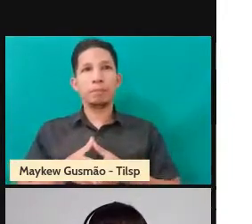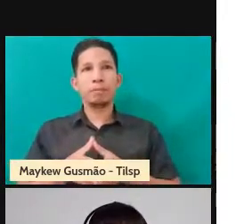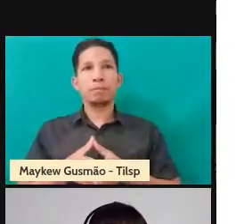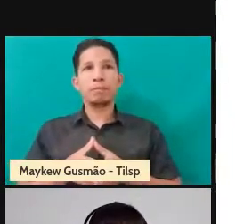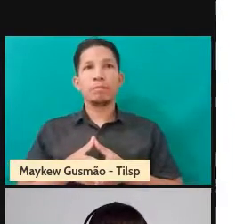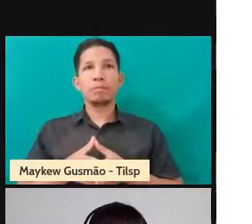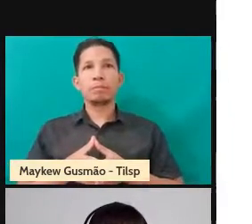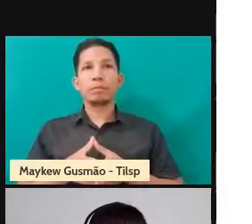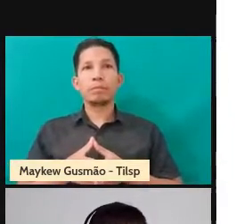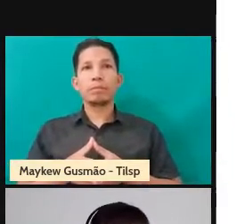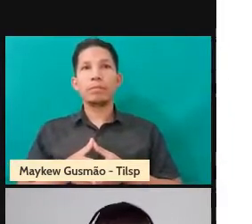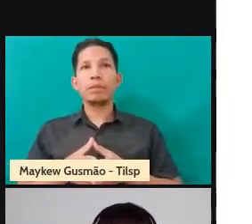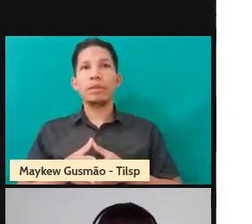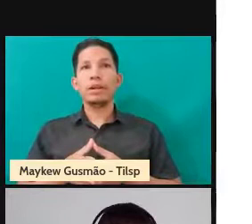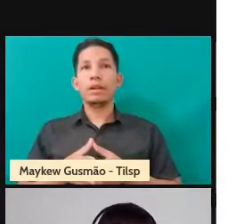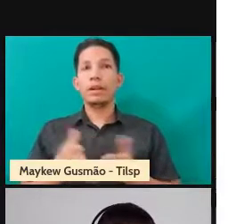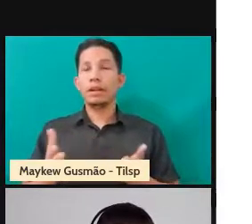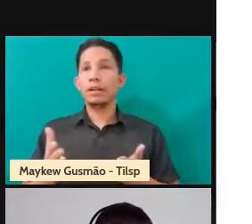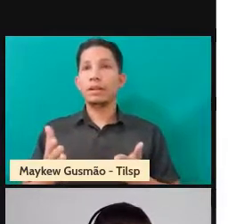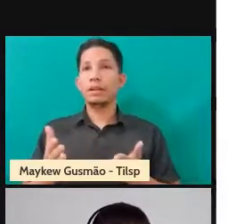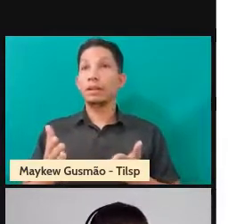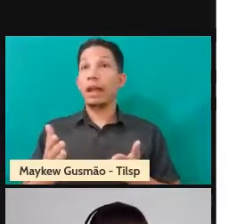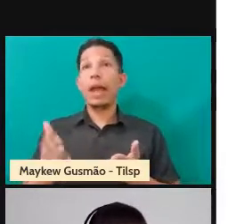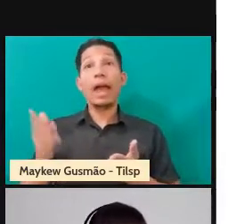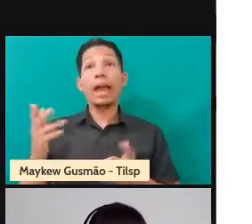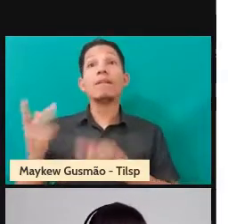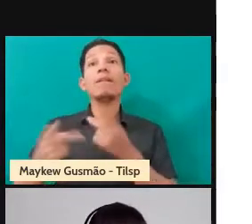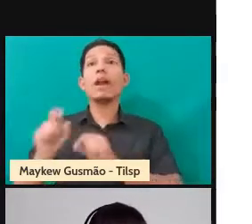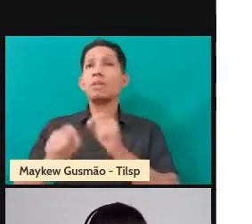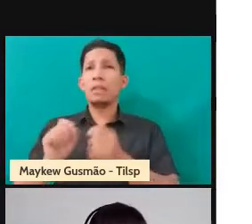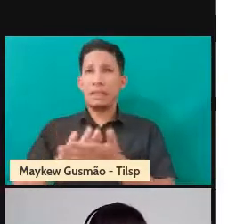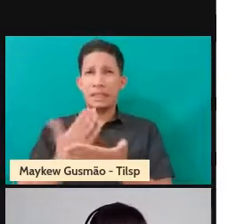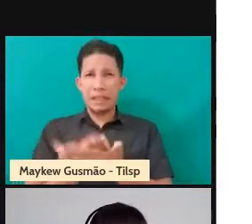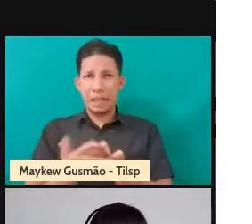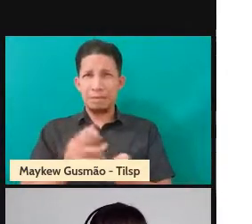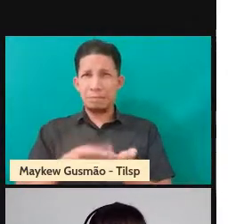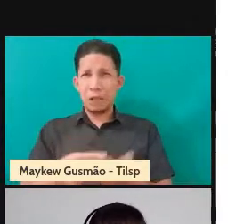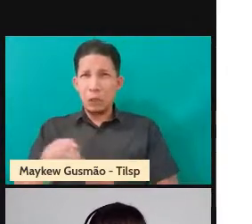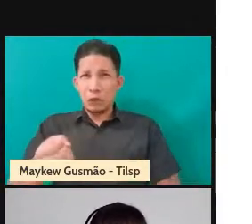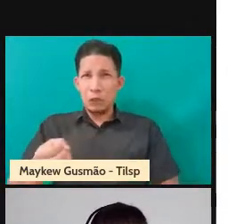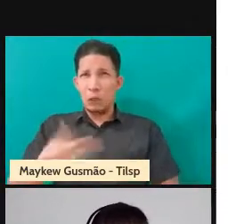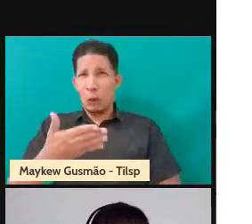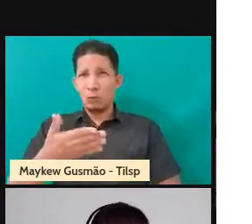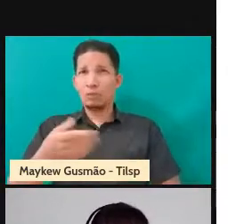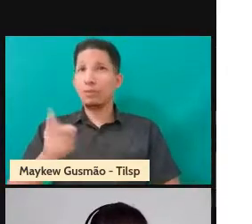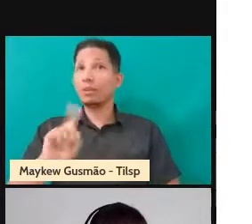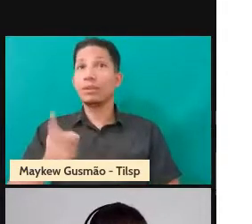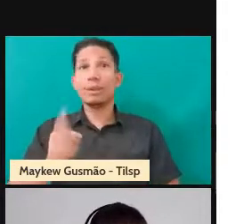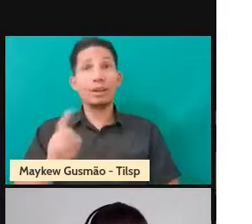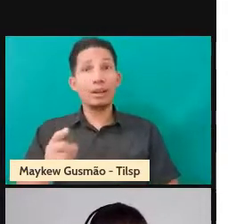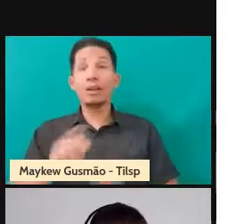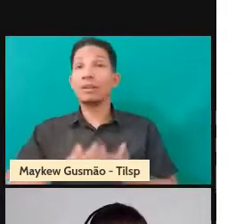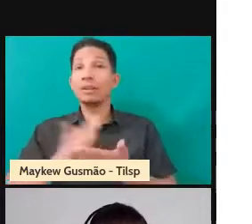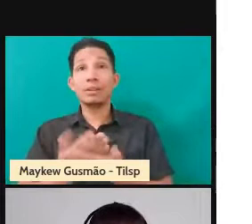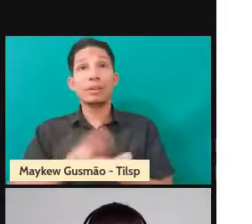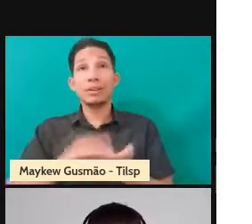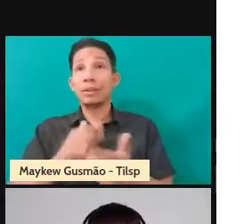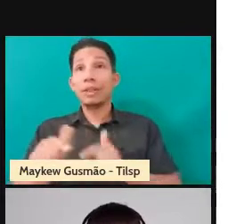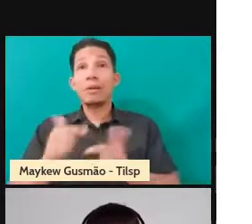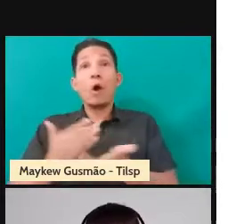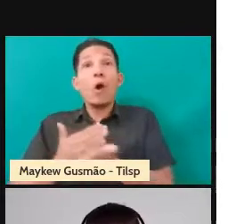que a figura do intérprete não é nova, né? O início da atuação do intérprete como